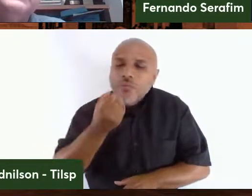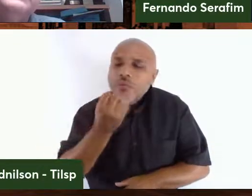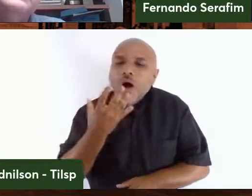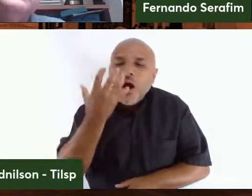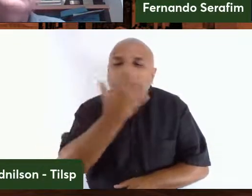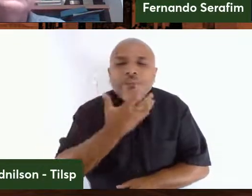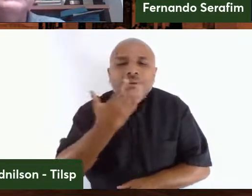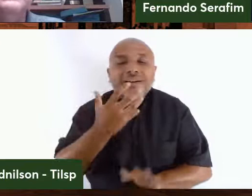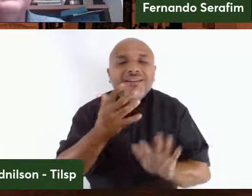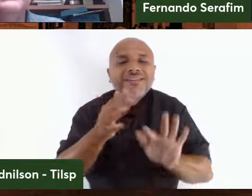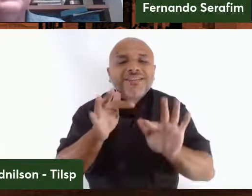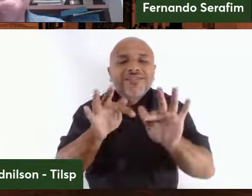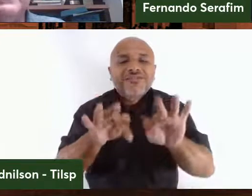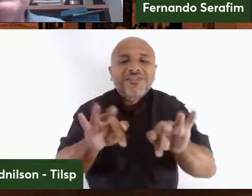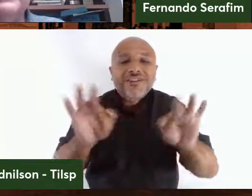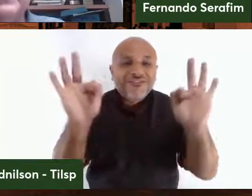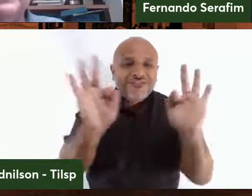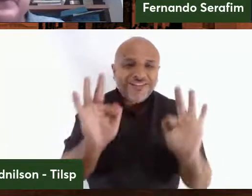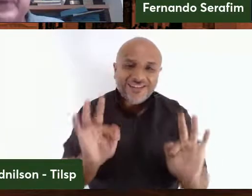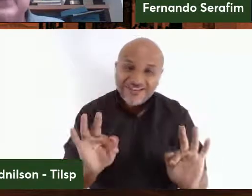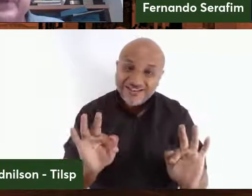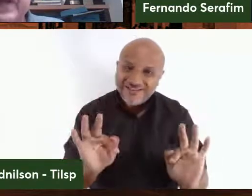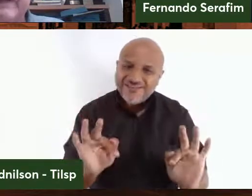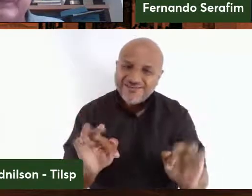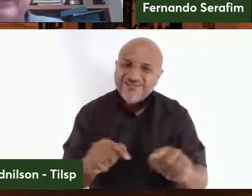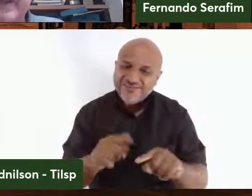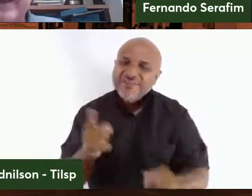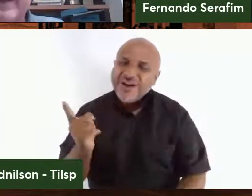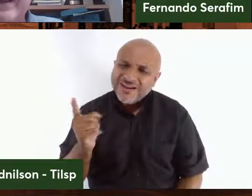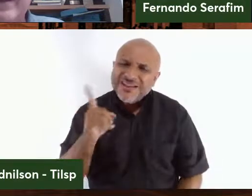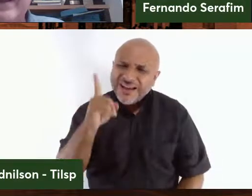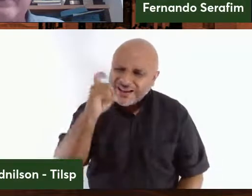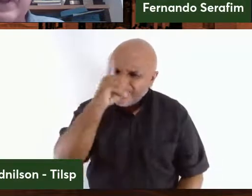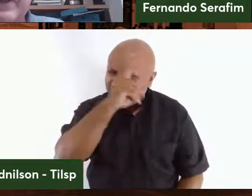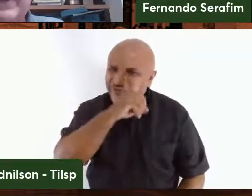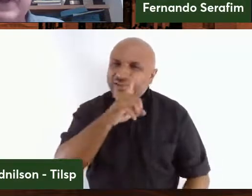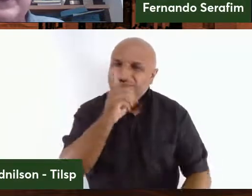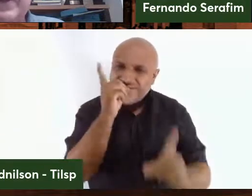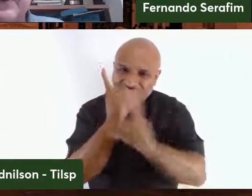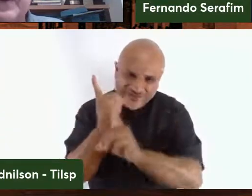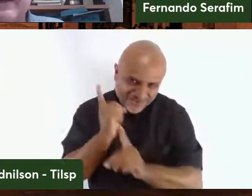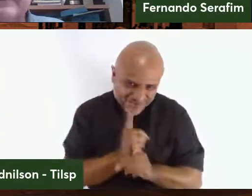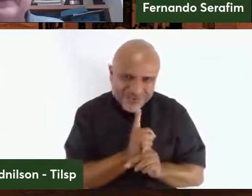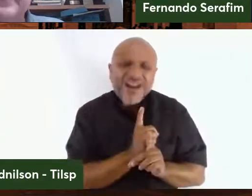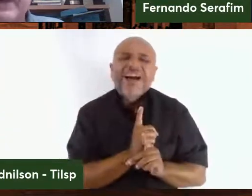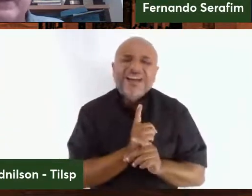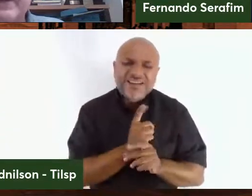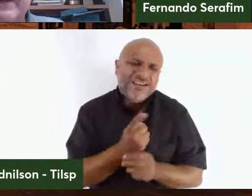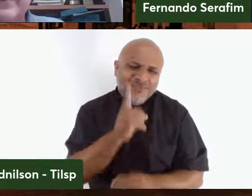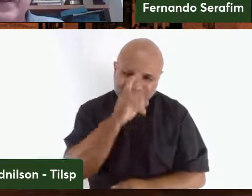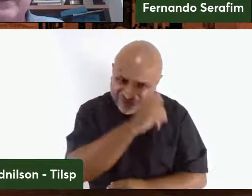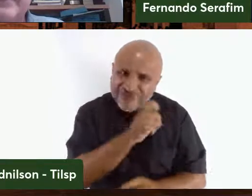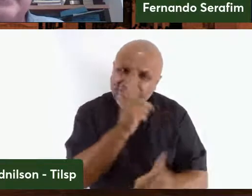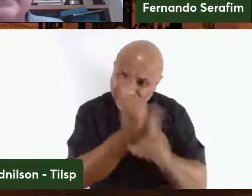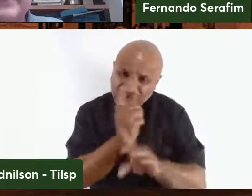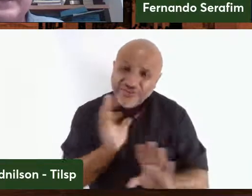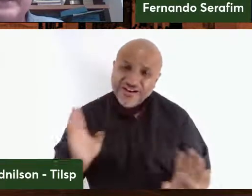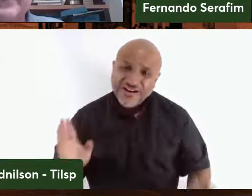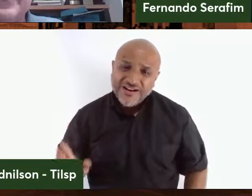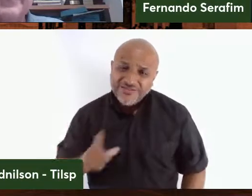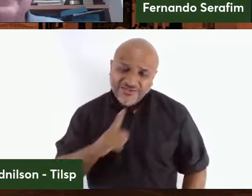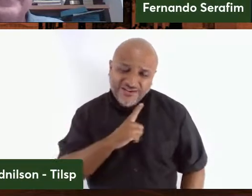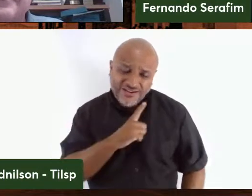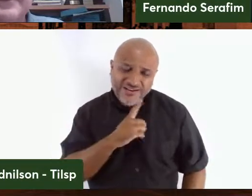final feliz é mais difícil de encontrar. É bem difícil de encontrar. Uhum.